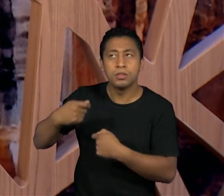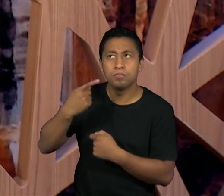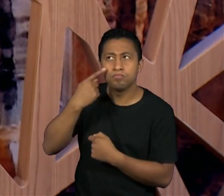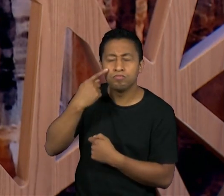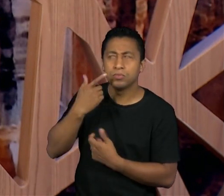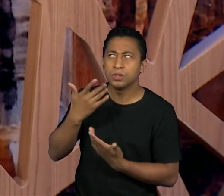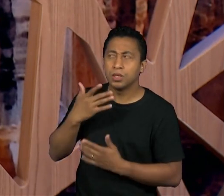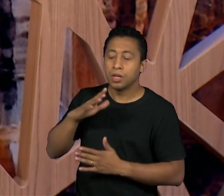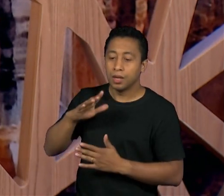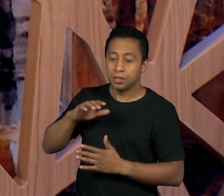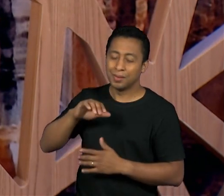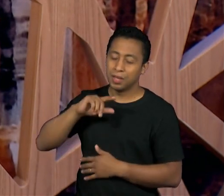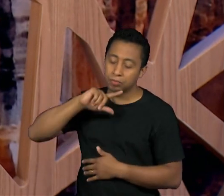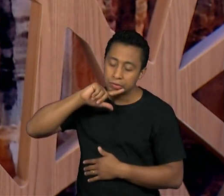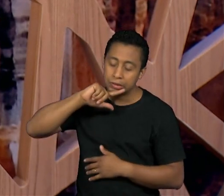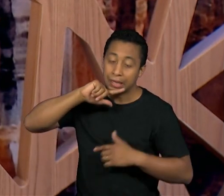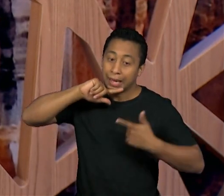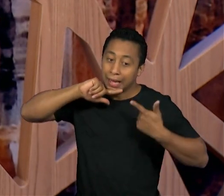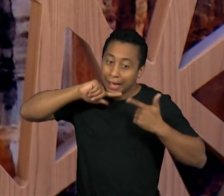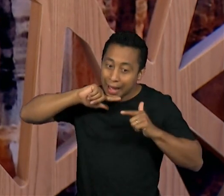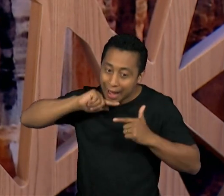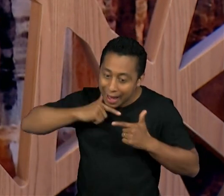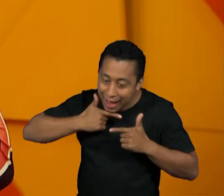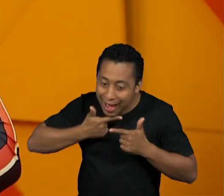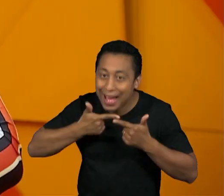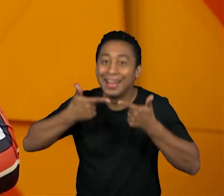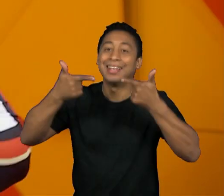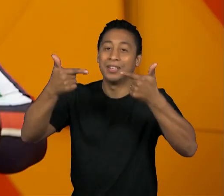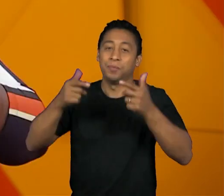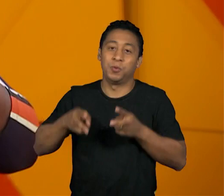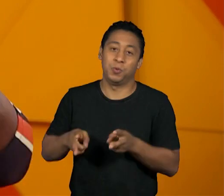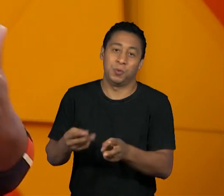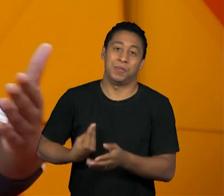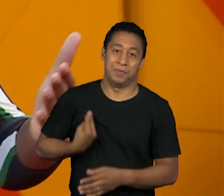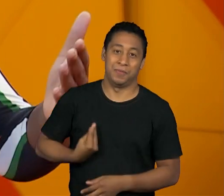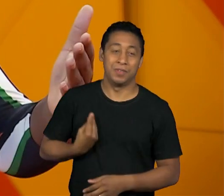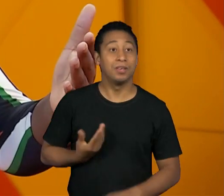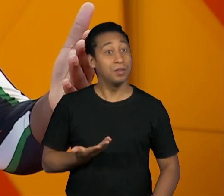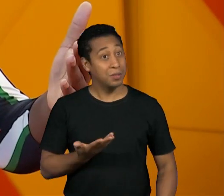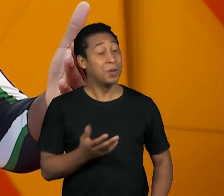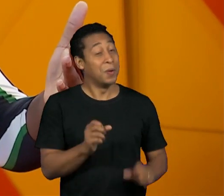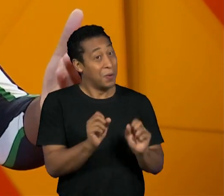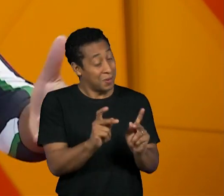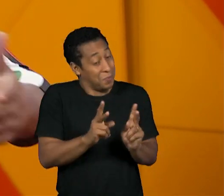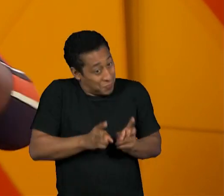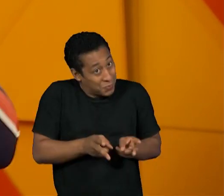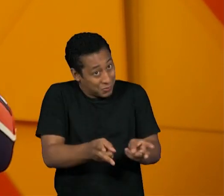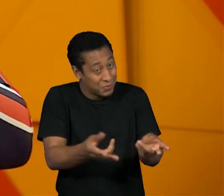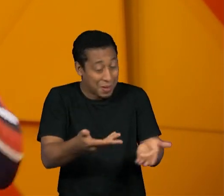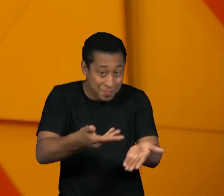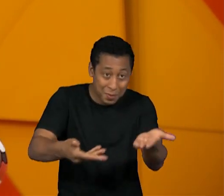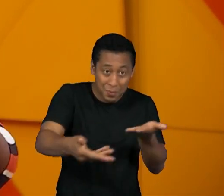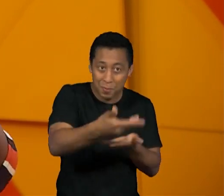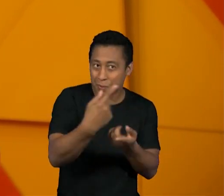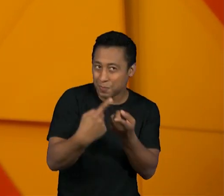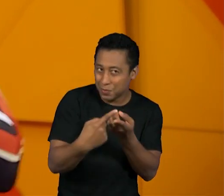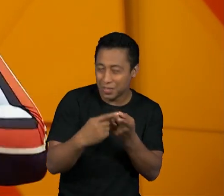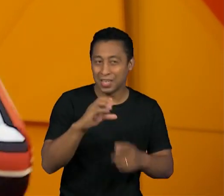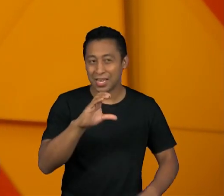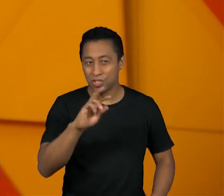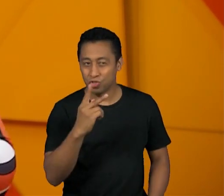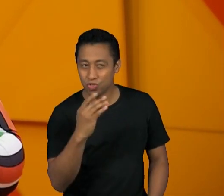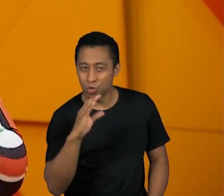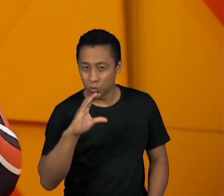humor melhor, para continuar seguindo. Ah, então vamos continuar seguindo aqui também, porque Chico Anísio,